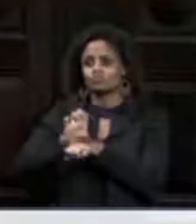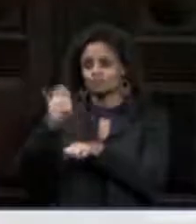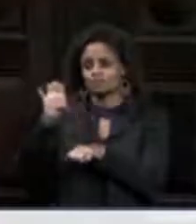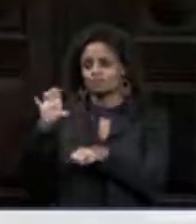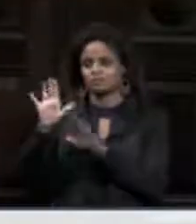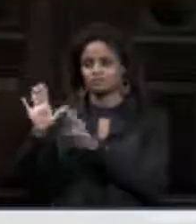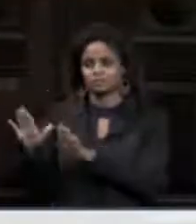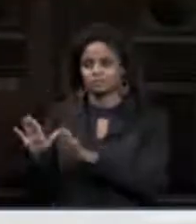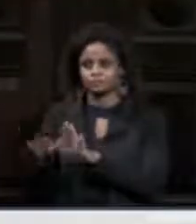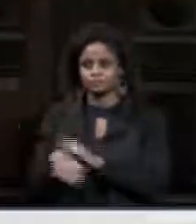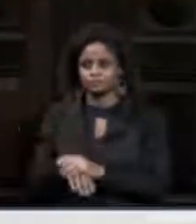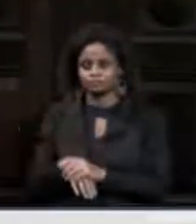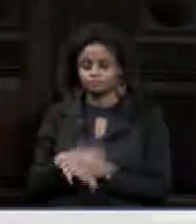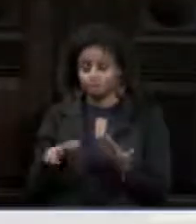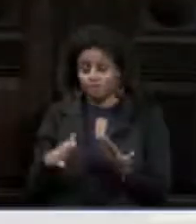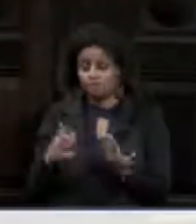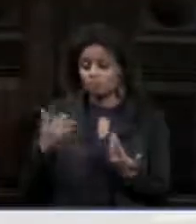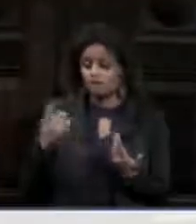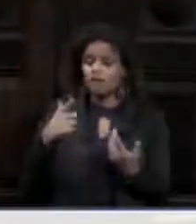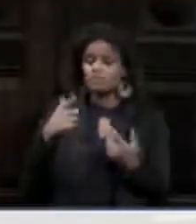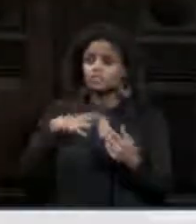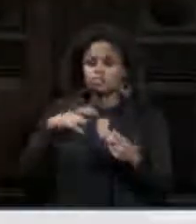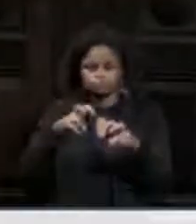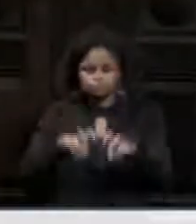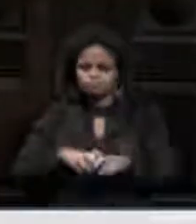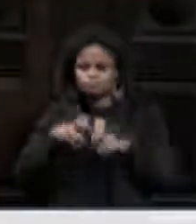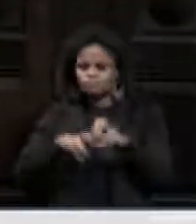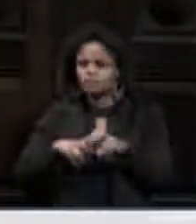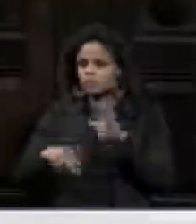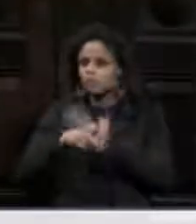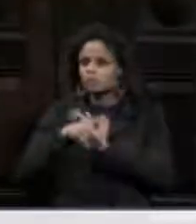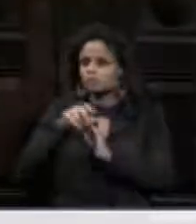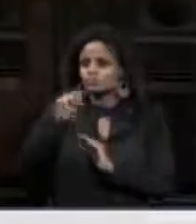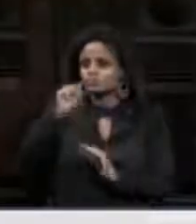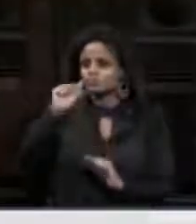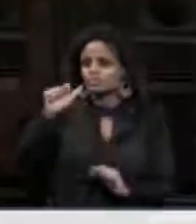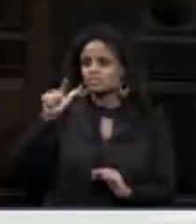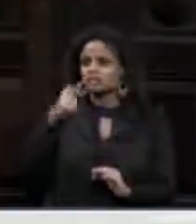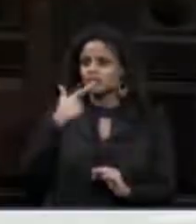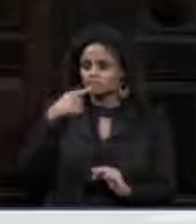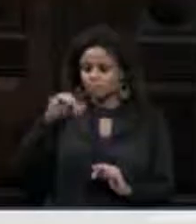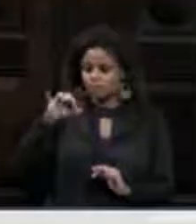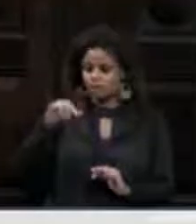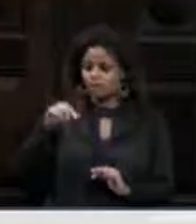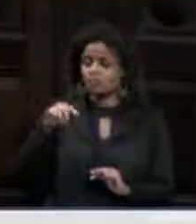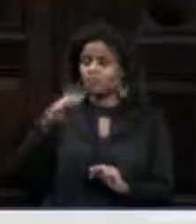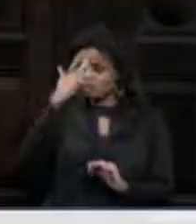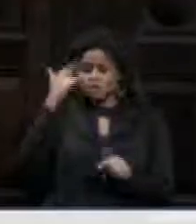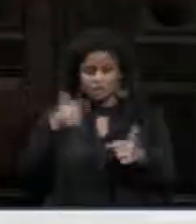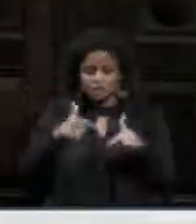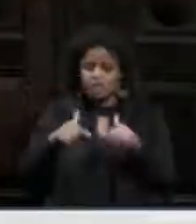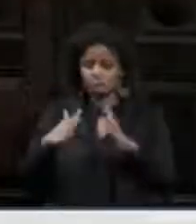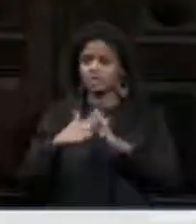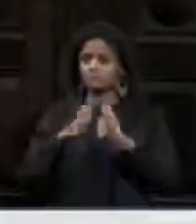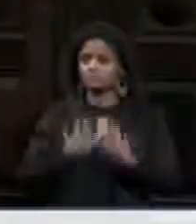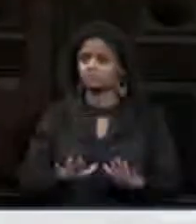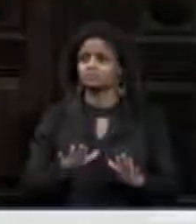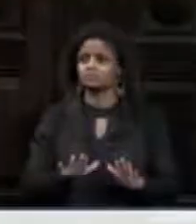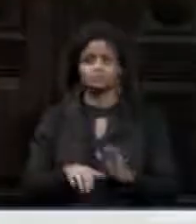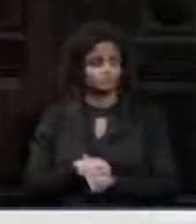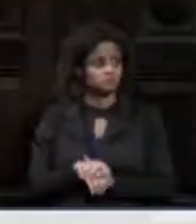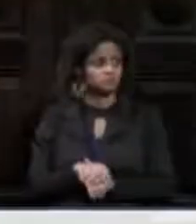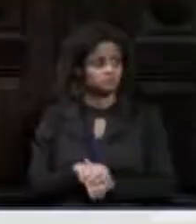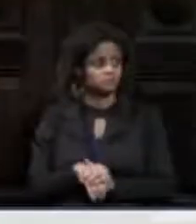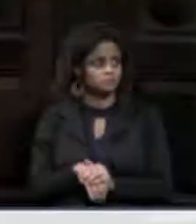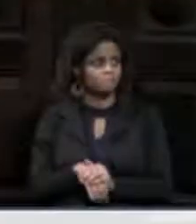que eram fazendas de sal, moravam os trabalhadores, dispensados na